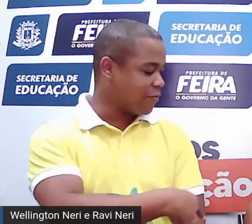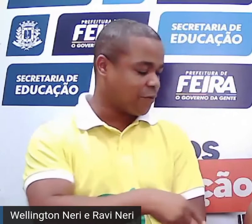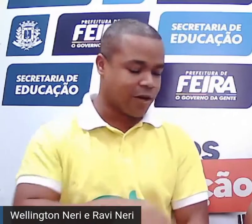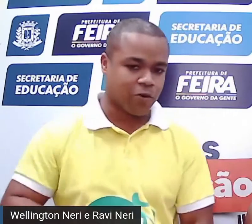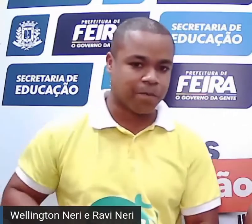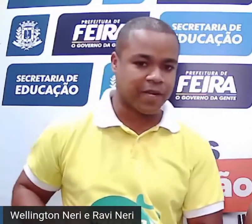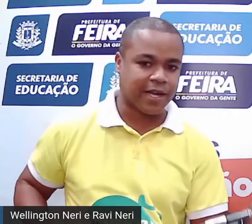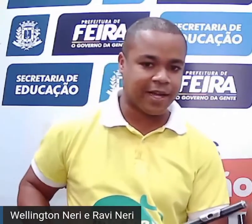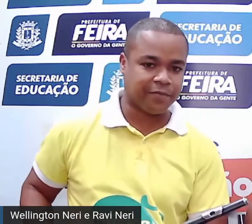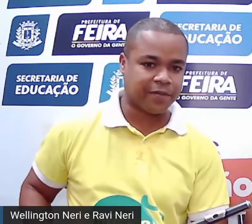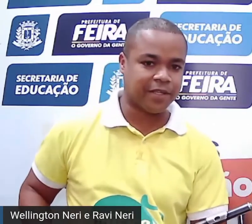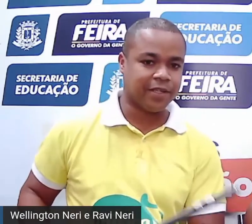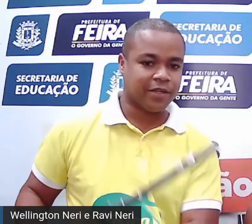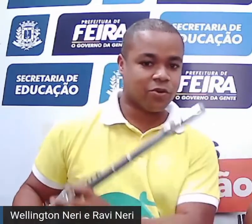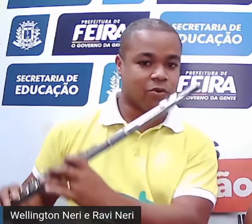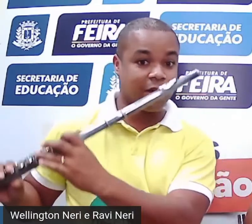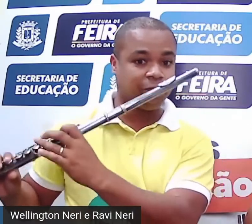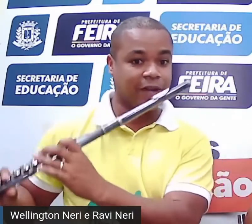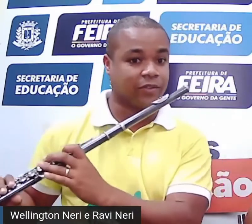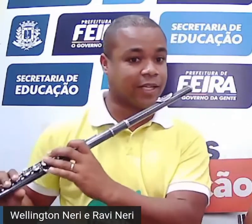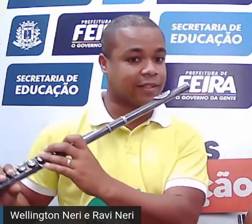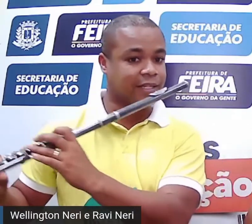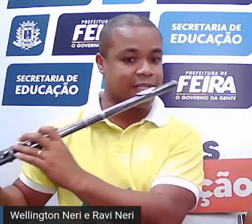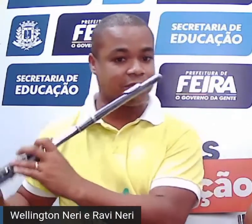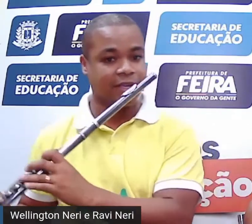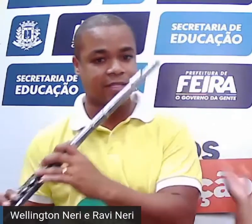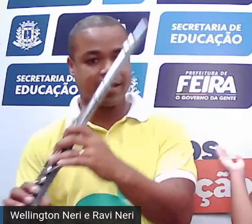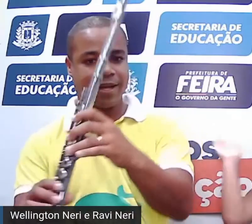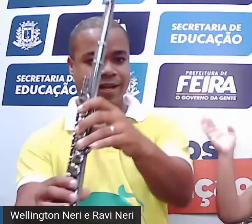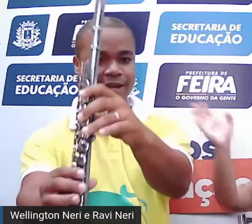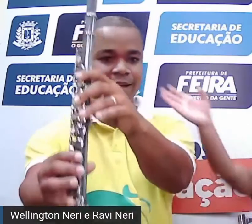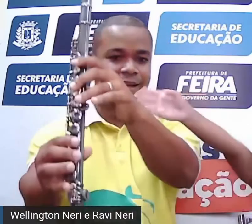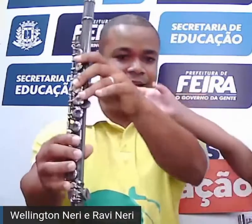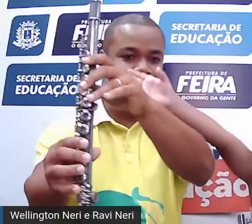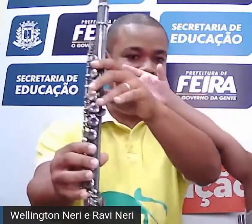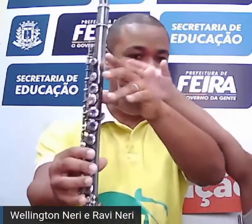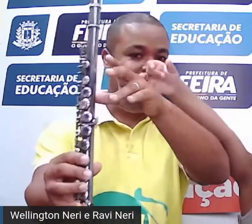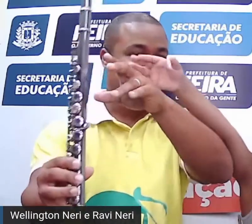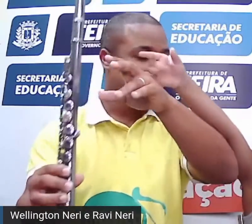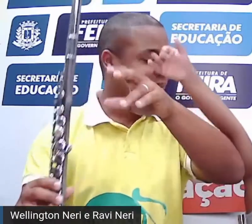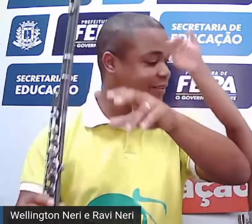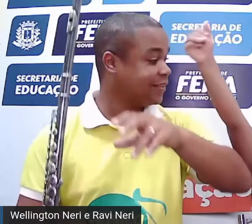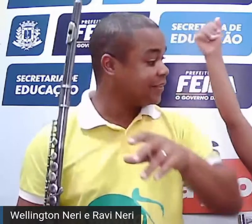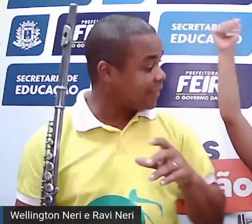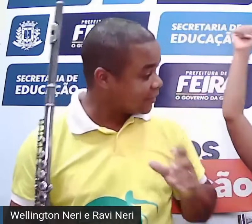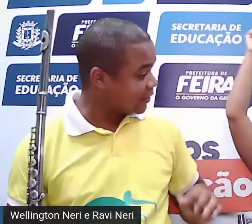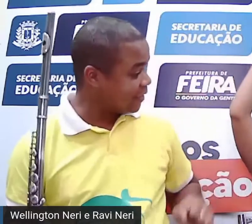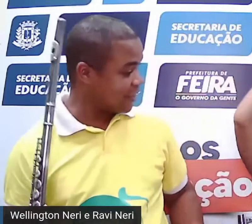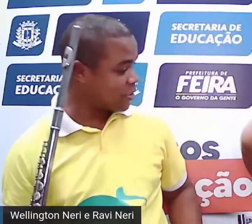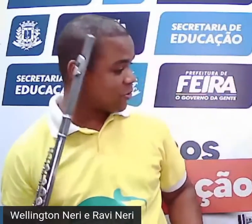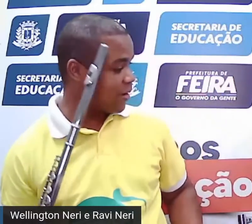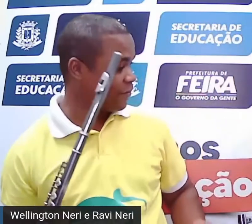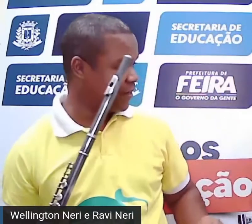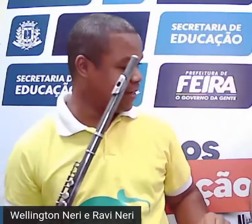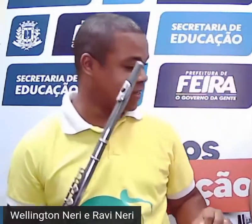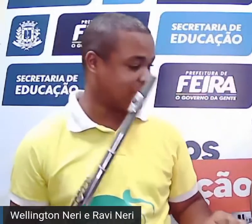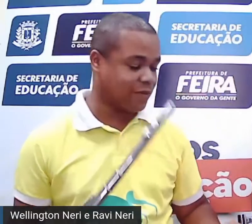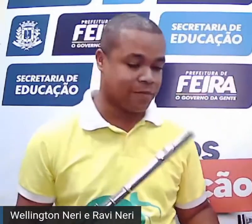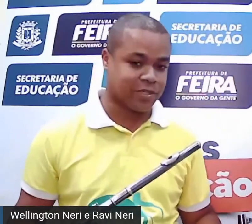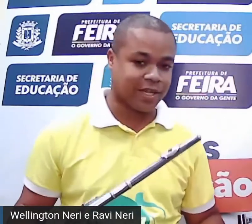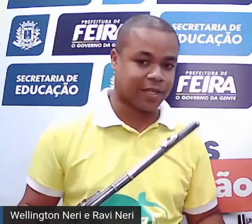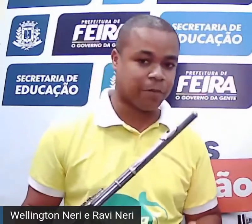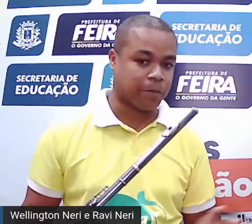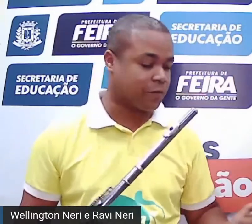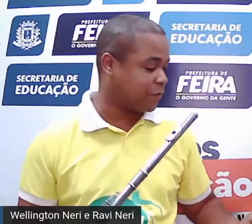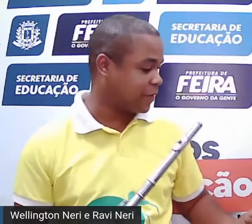Agora eu vou acompanhar Ravi com a flauta transversal. Nestante, a sua vez.